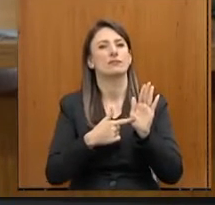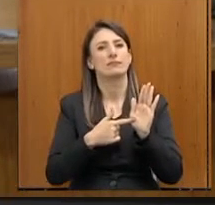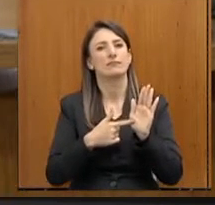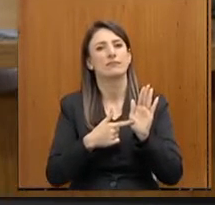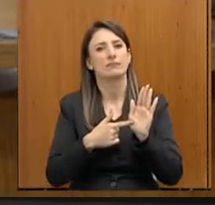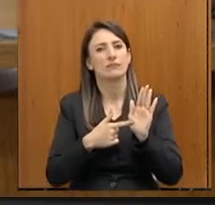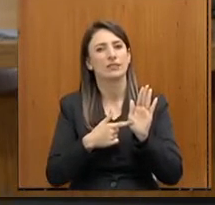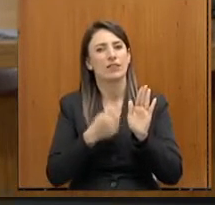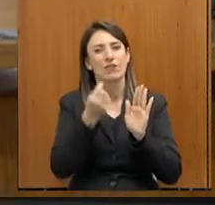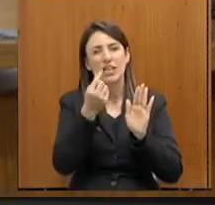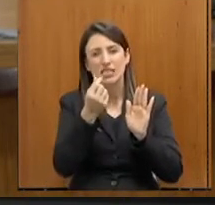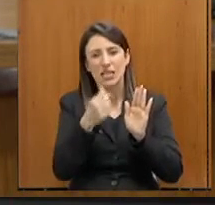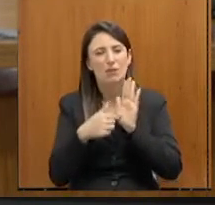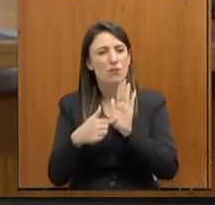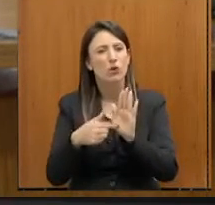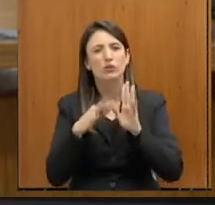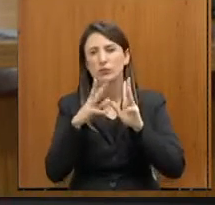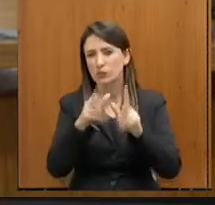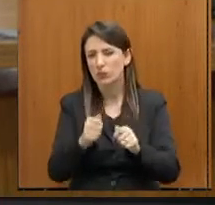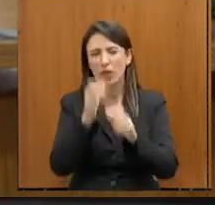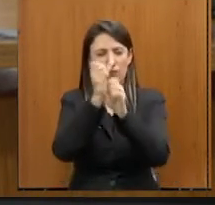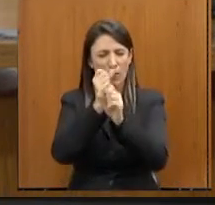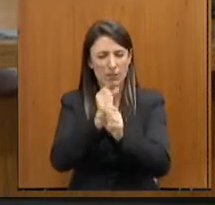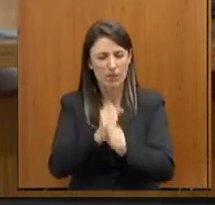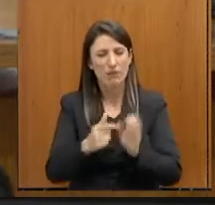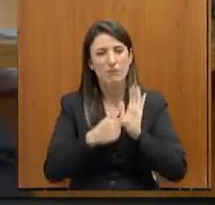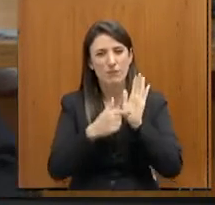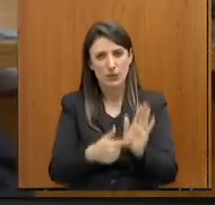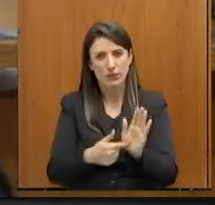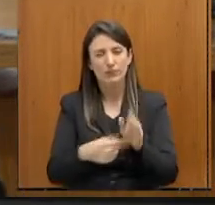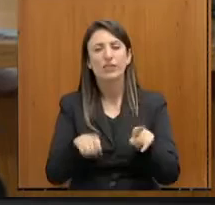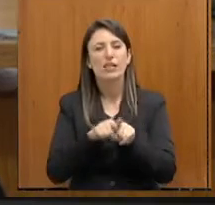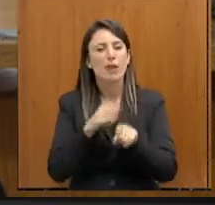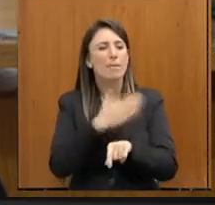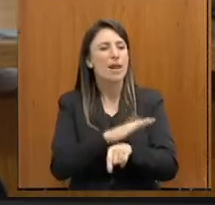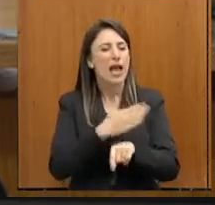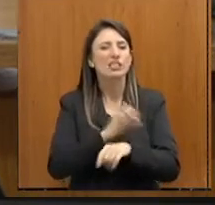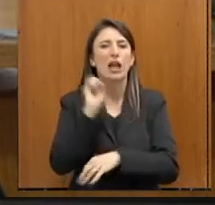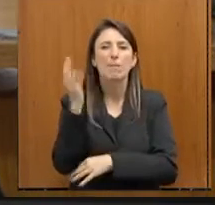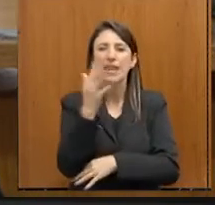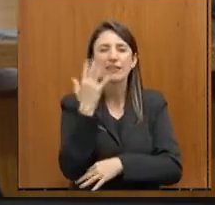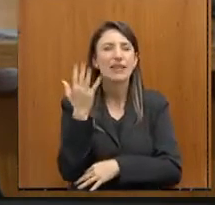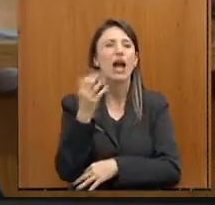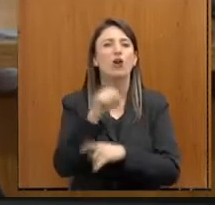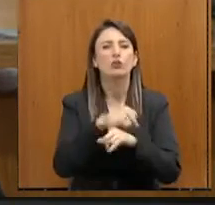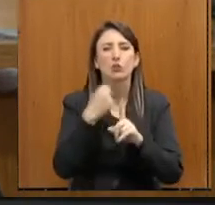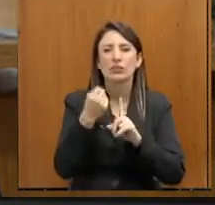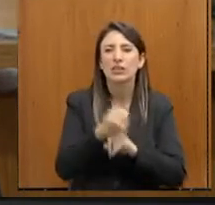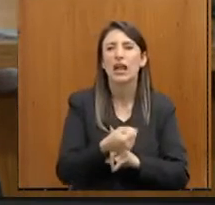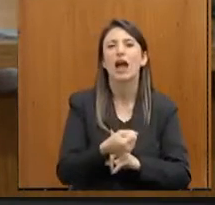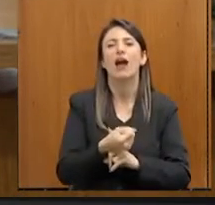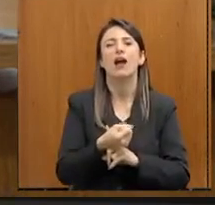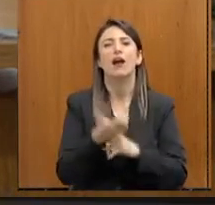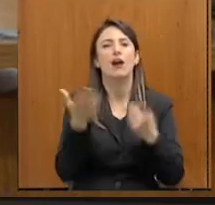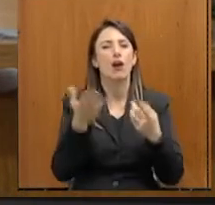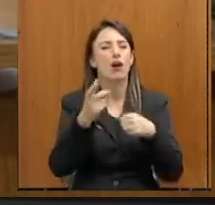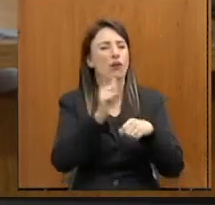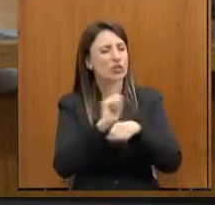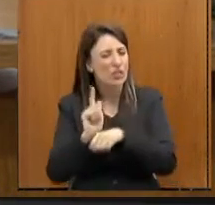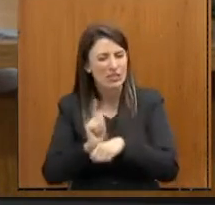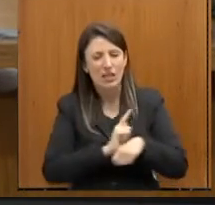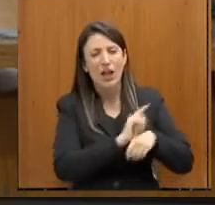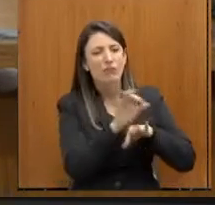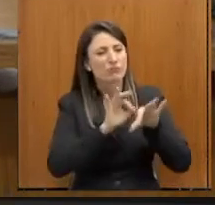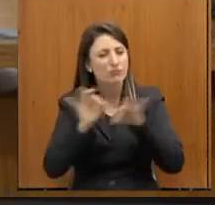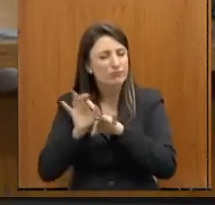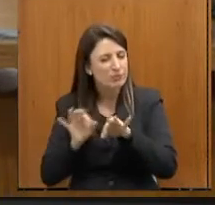ah e também alguns comentários sobre nossas práticas ambientais sociais e de governança com muito orgulho a gente está